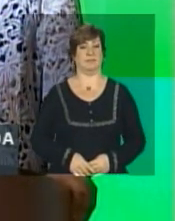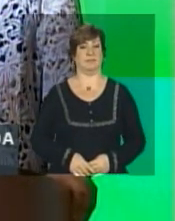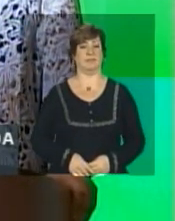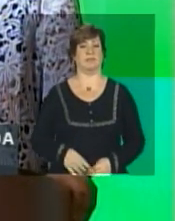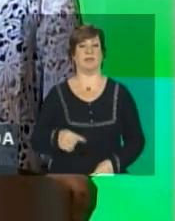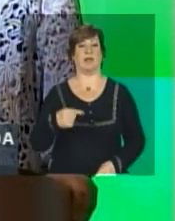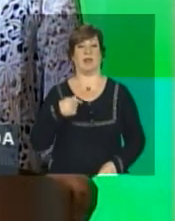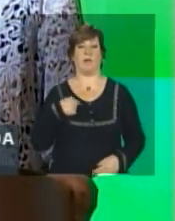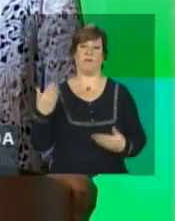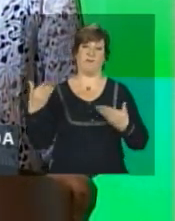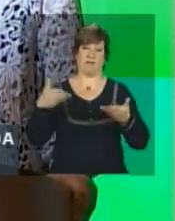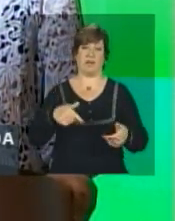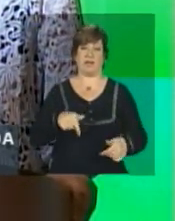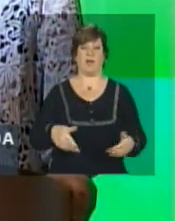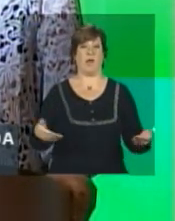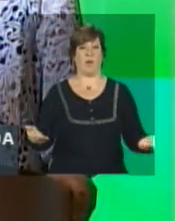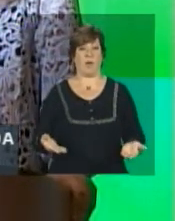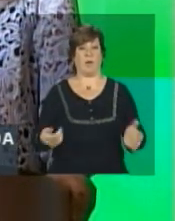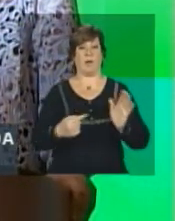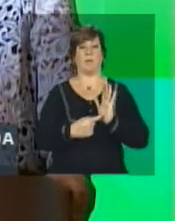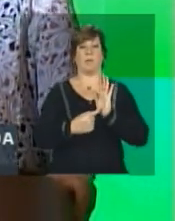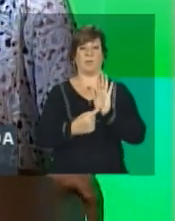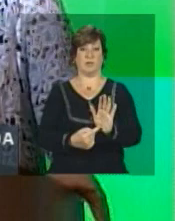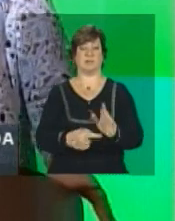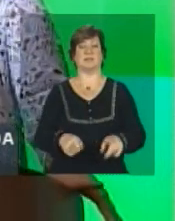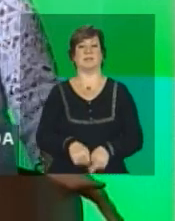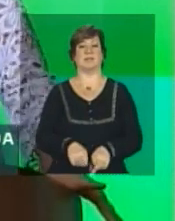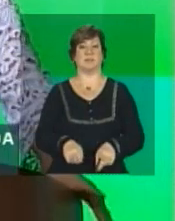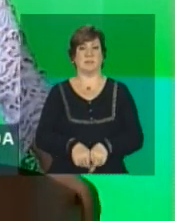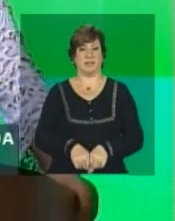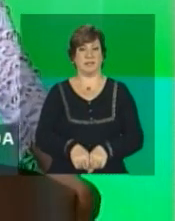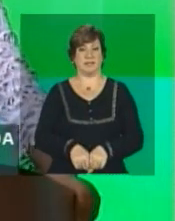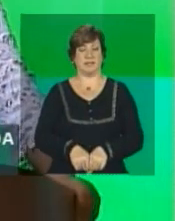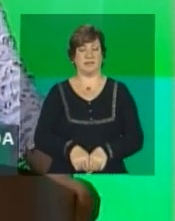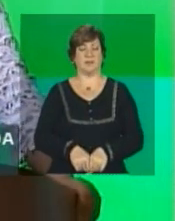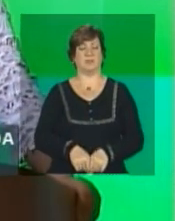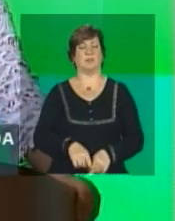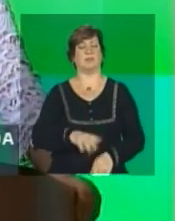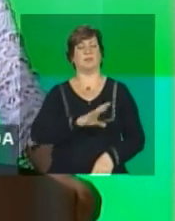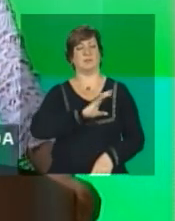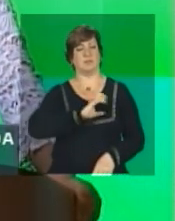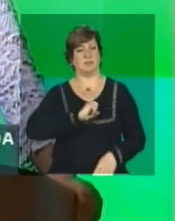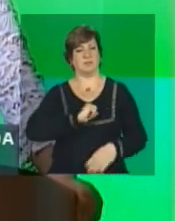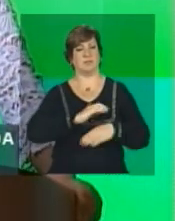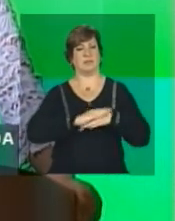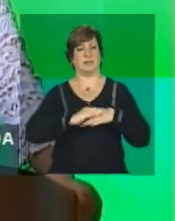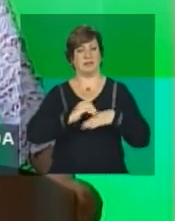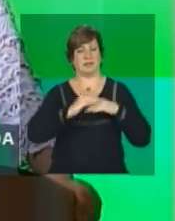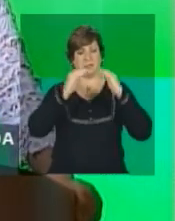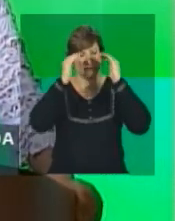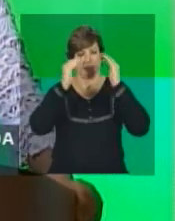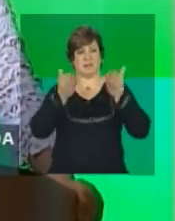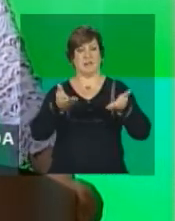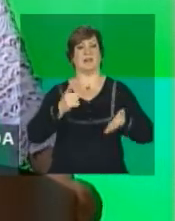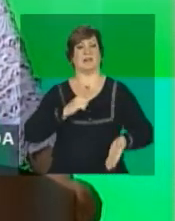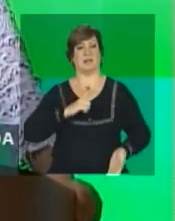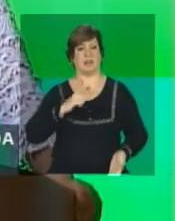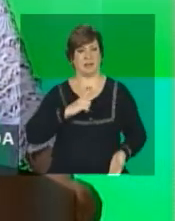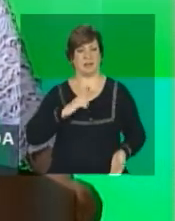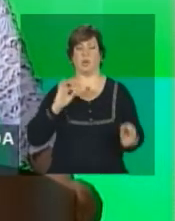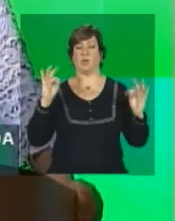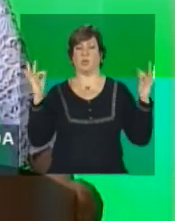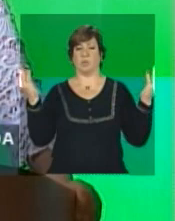eu vim aqui hoje para demonstrar também o apreço que tenho e que tenho certeza todos